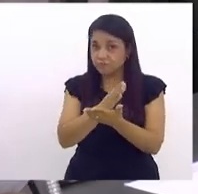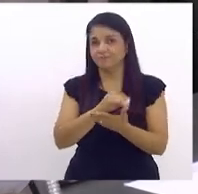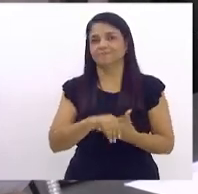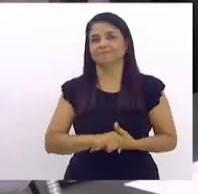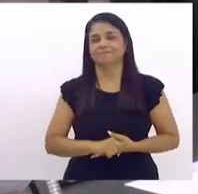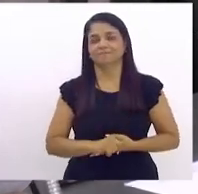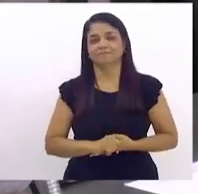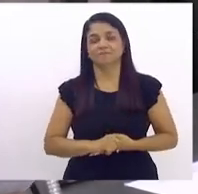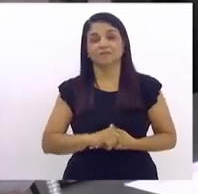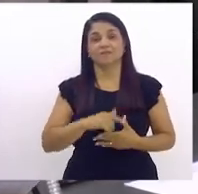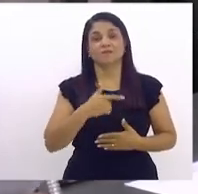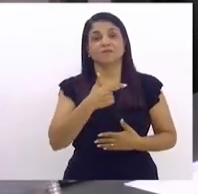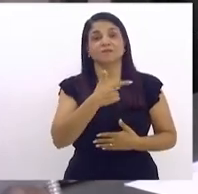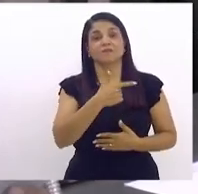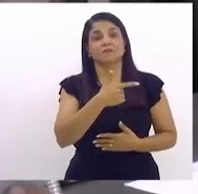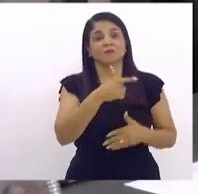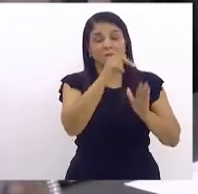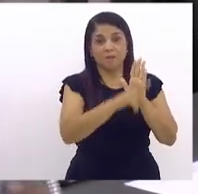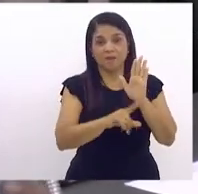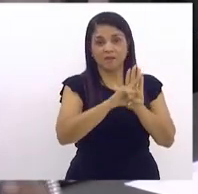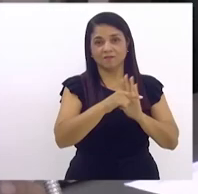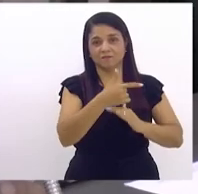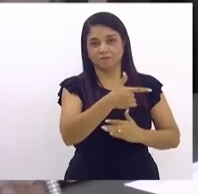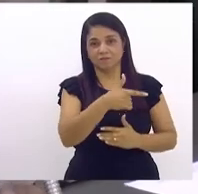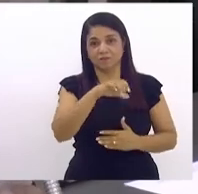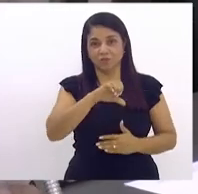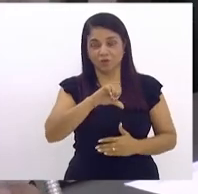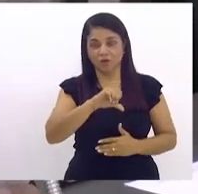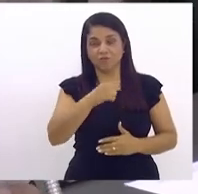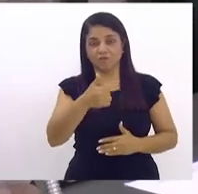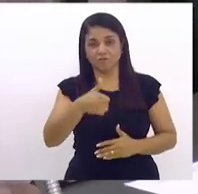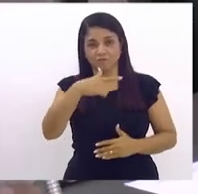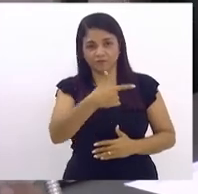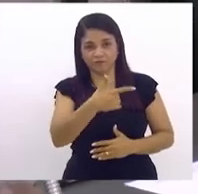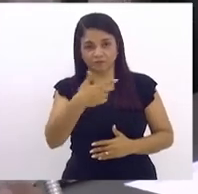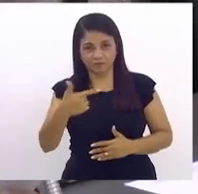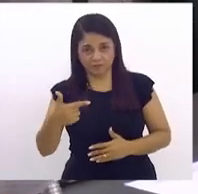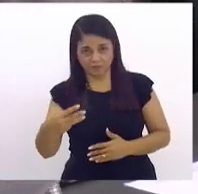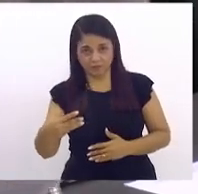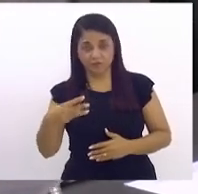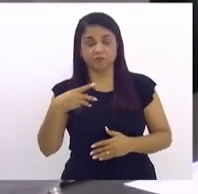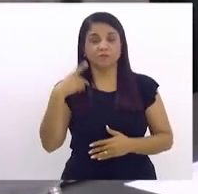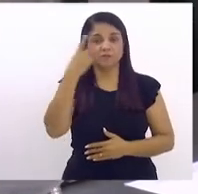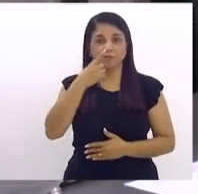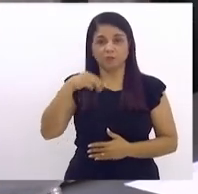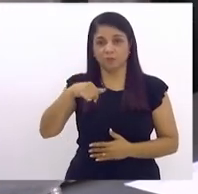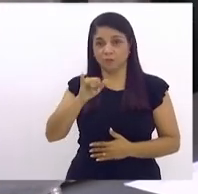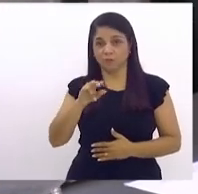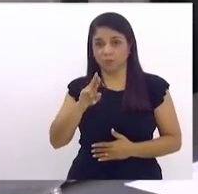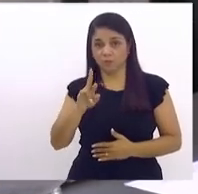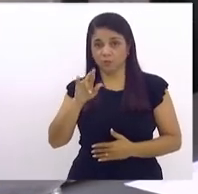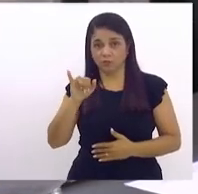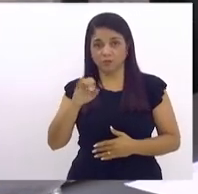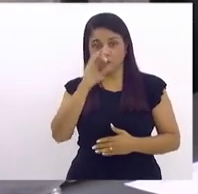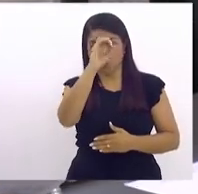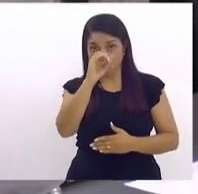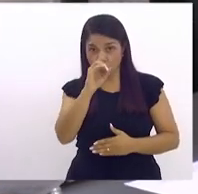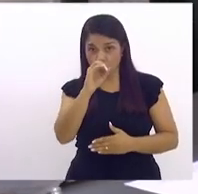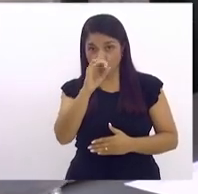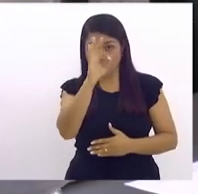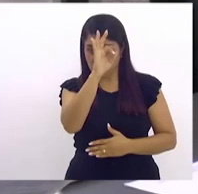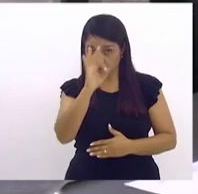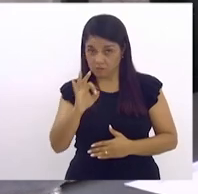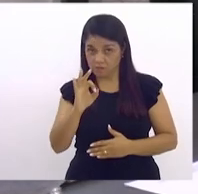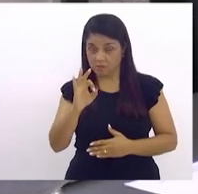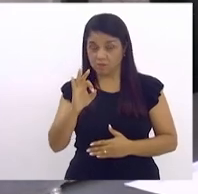aprovado. 24 da pauta, PL 1091 de 23, da autoria do deputado Yuri, que reduz a zero a alíquota do